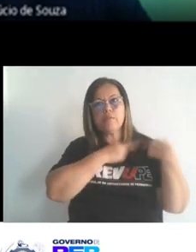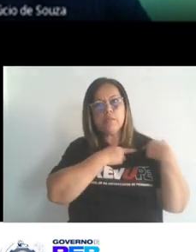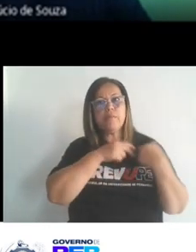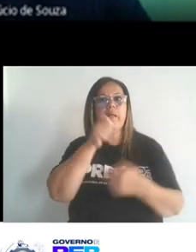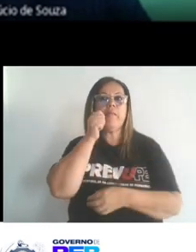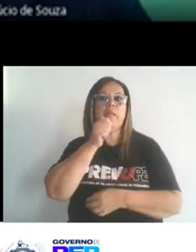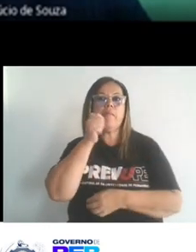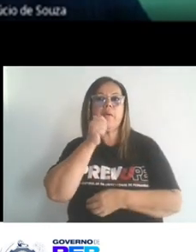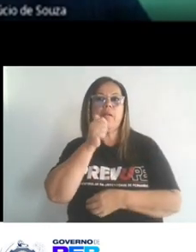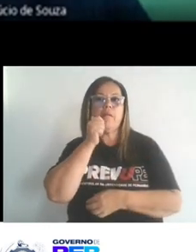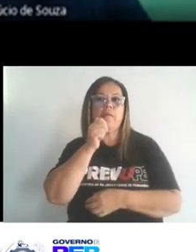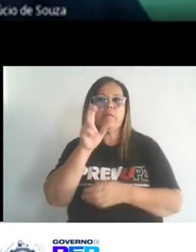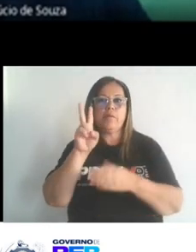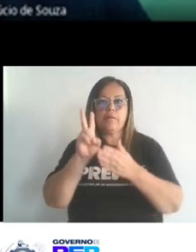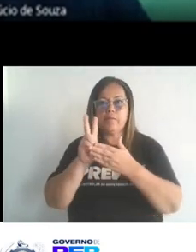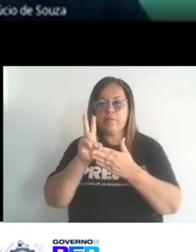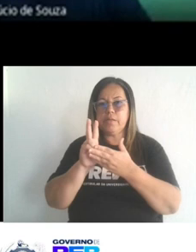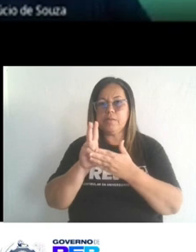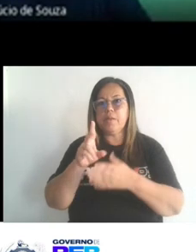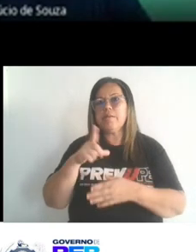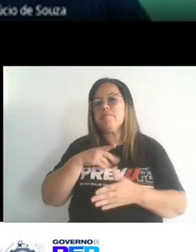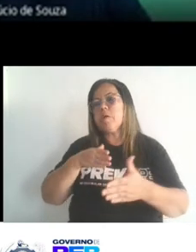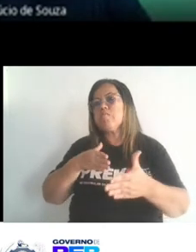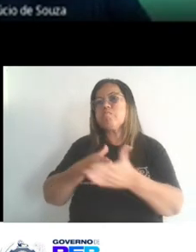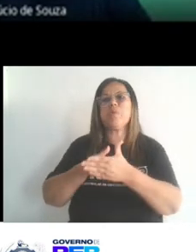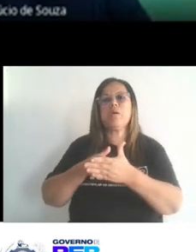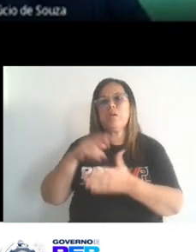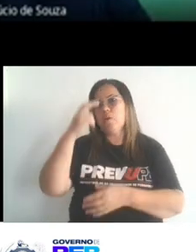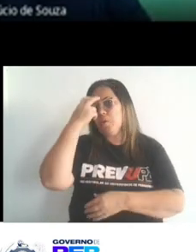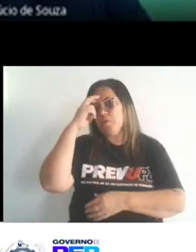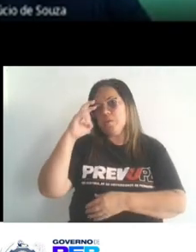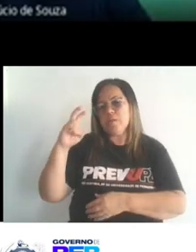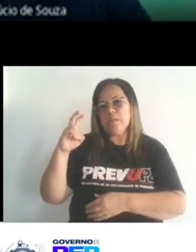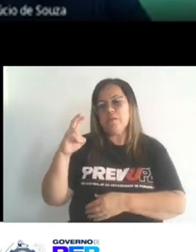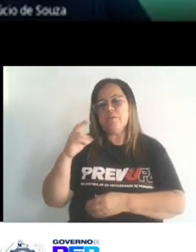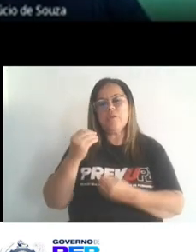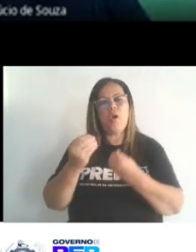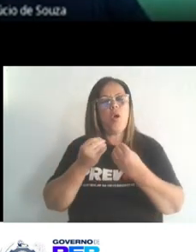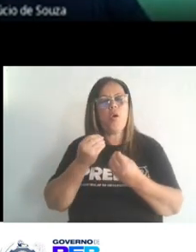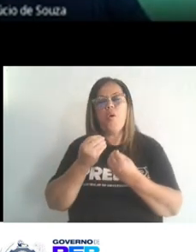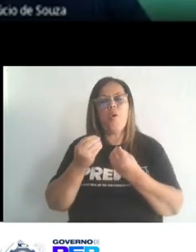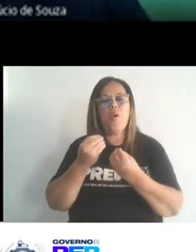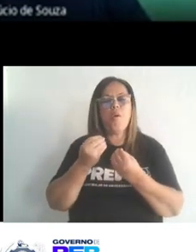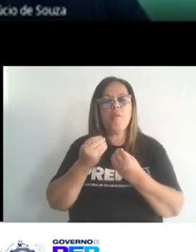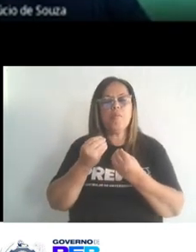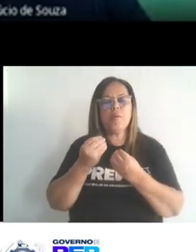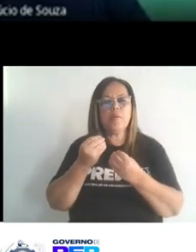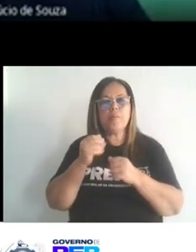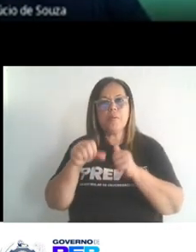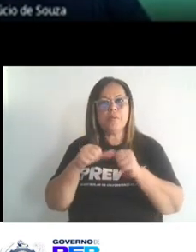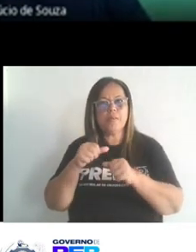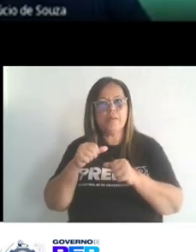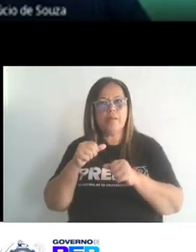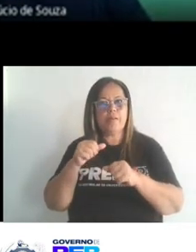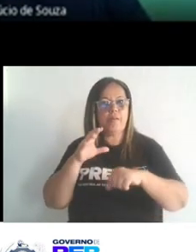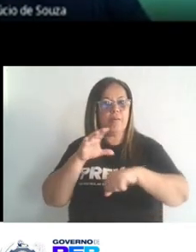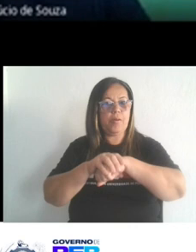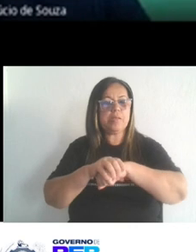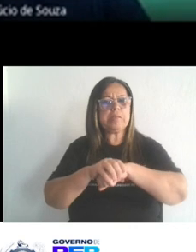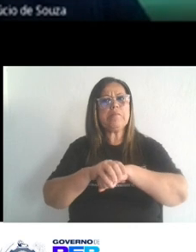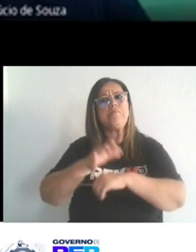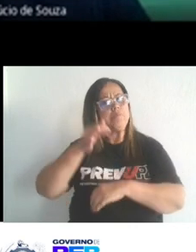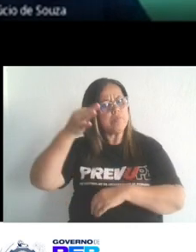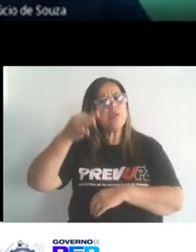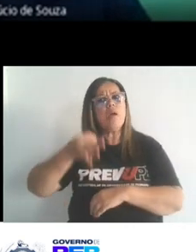havia portanto uma barreira cultural difícil de ser roubida pelo colonizador correto em algumas